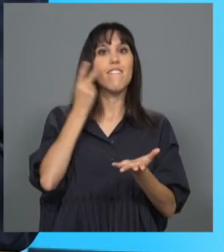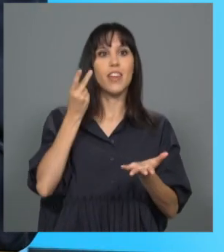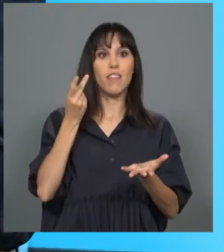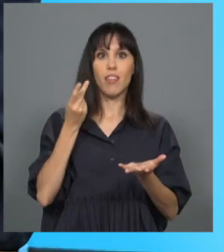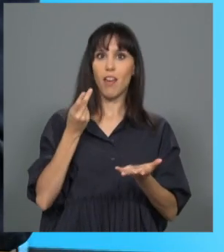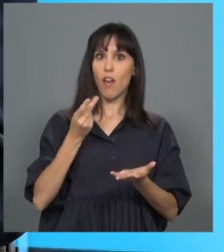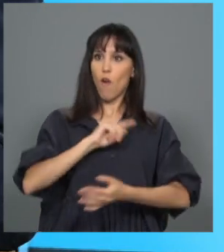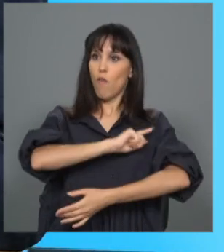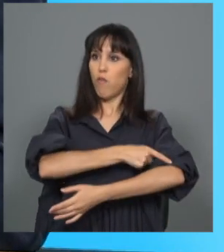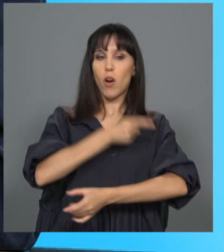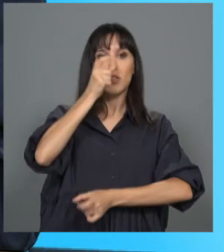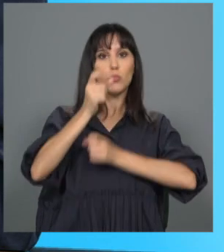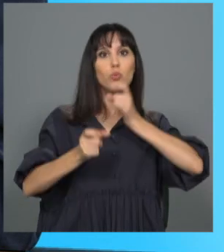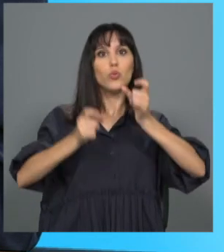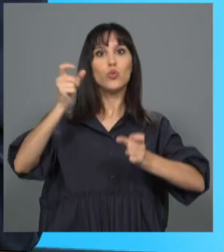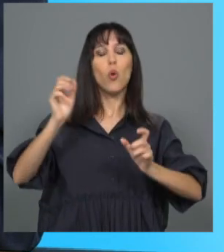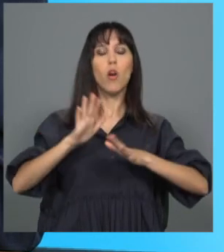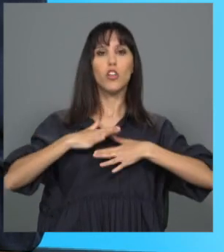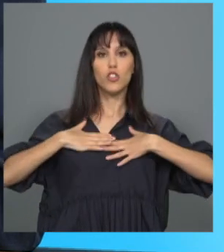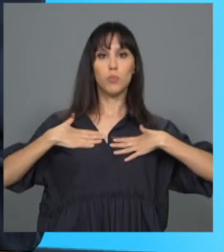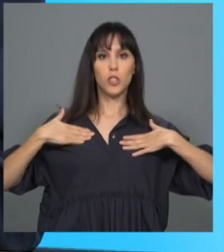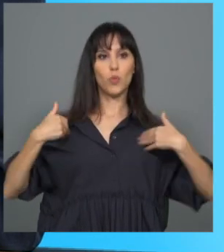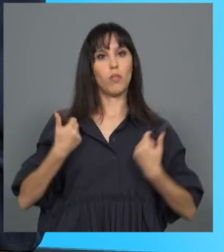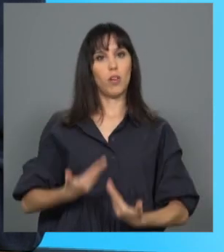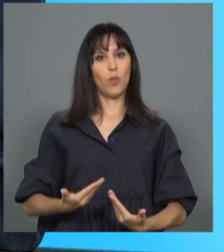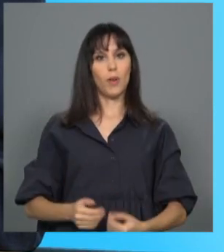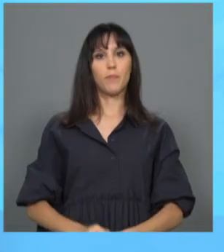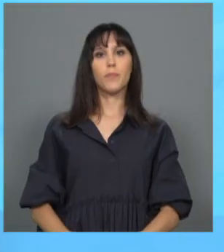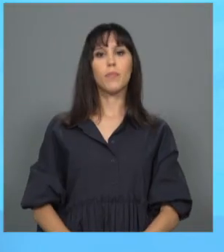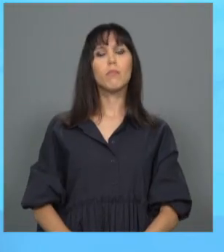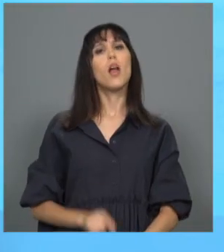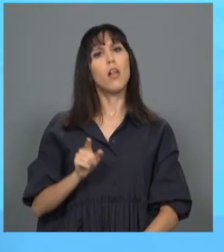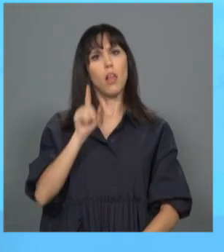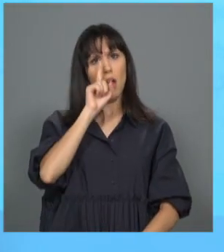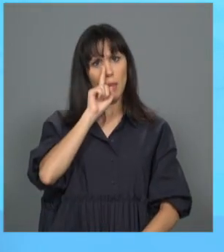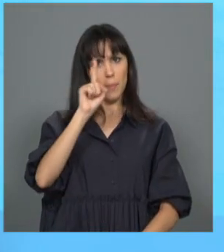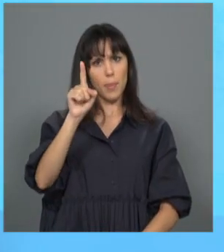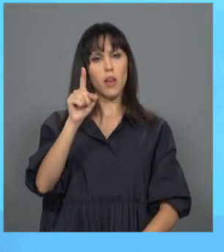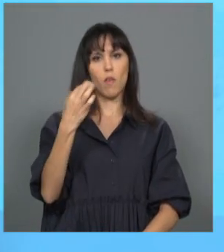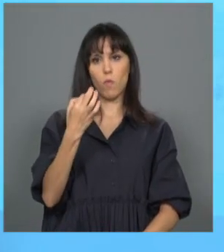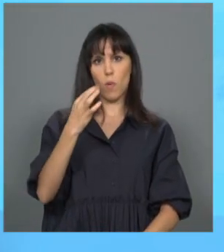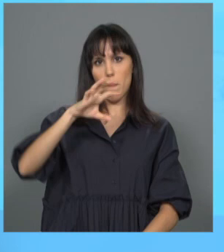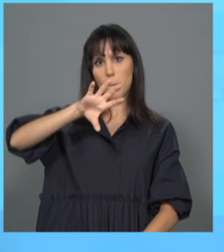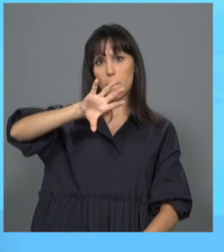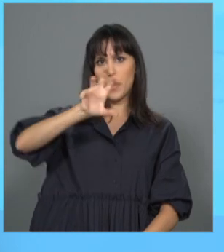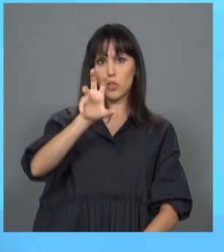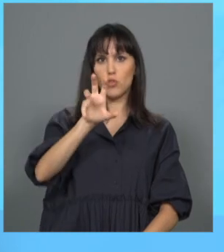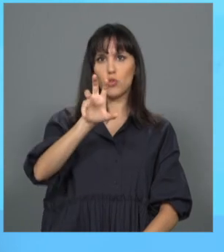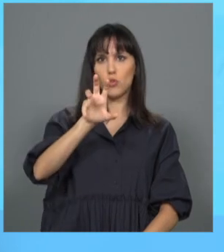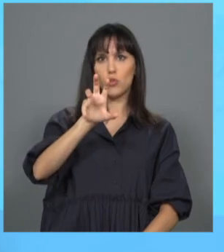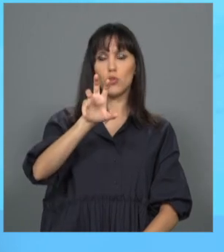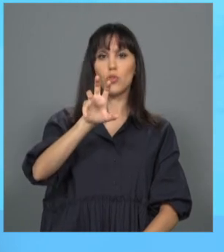vigor humano e espiritual ao presente. Que sinal é esse, nomeadamente na Alemanha, com o país